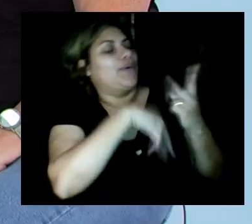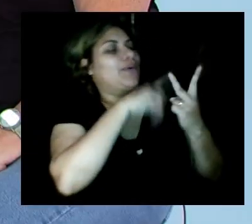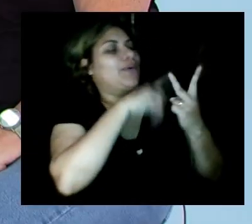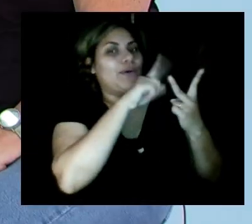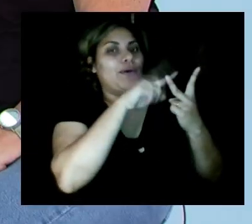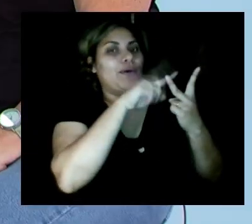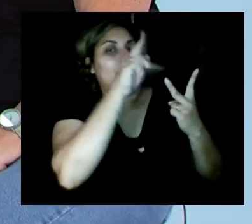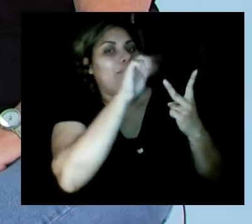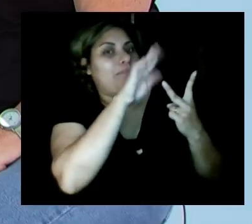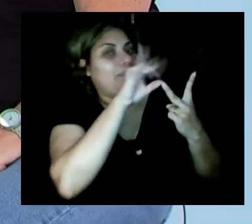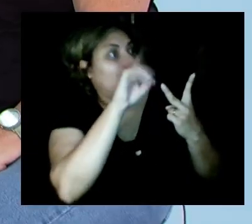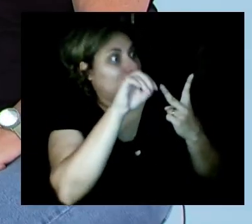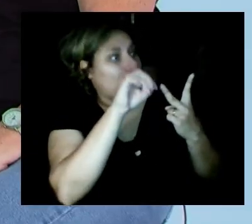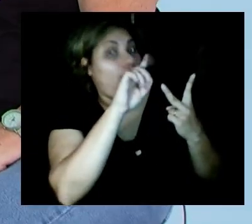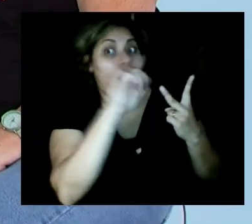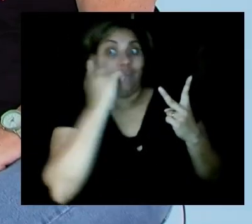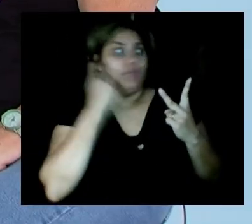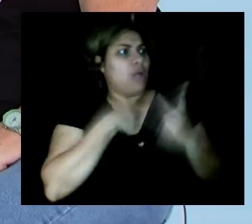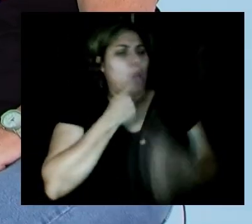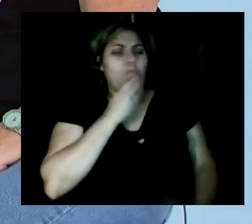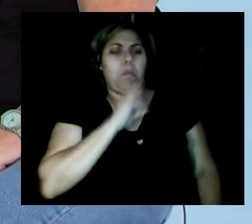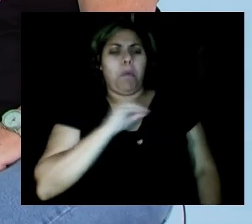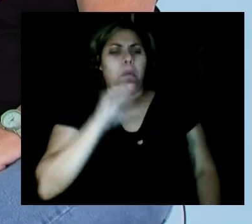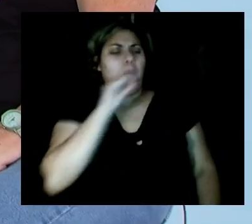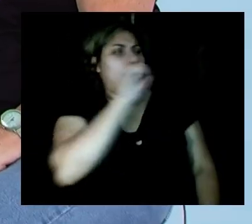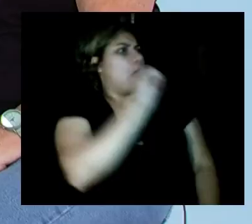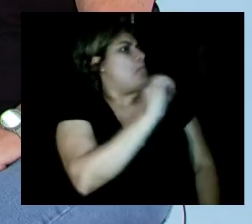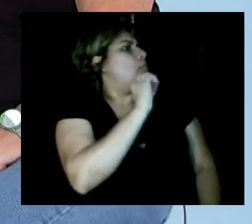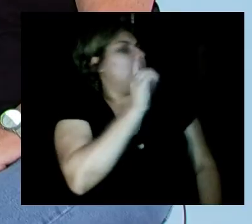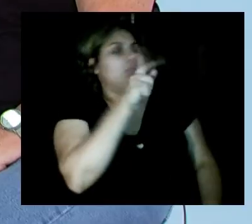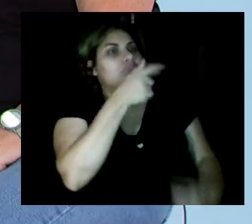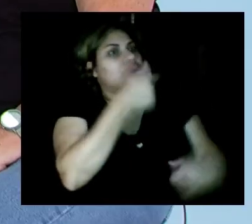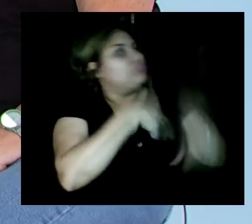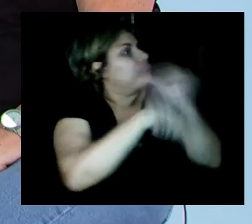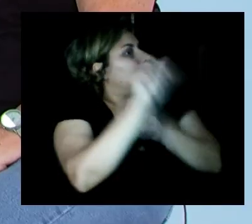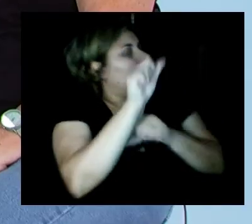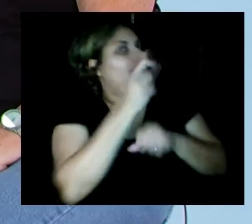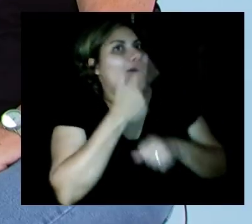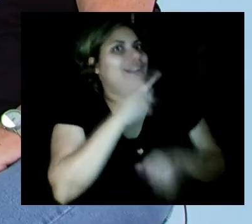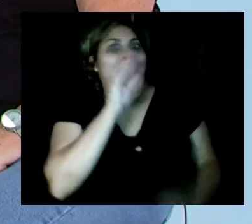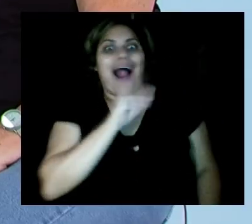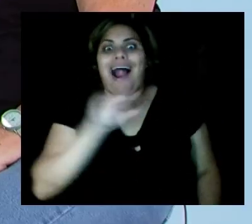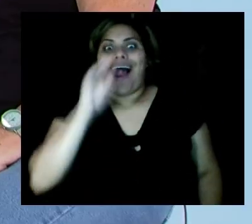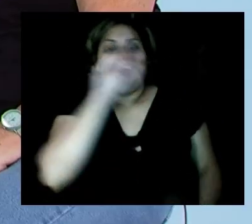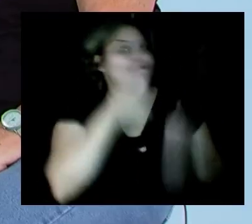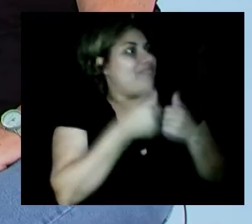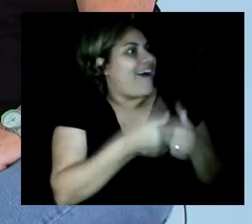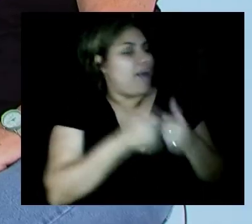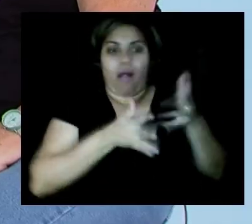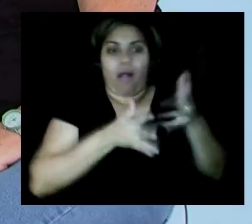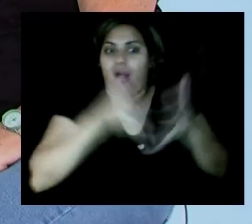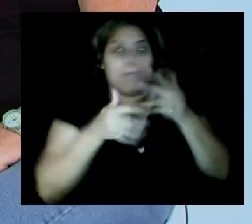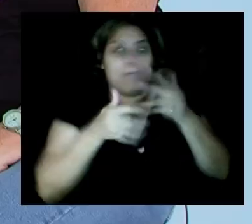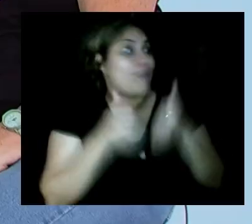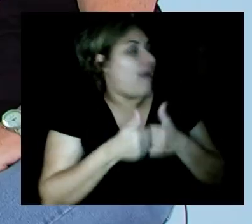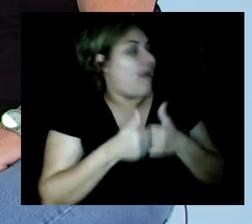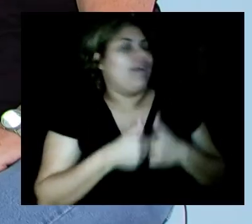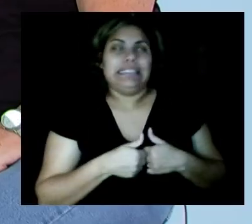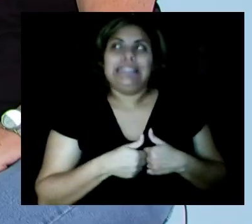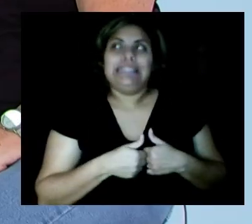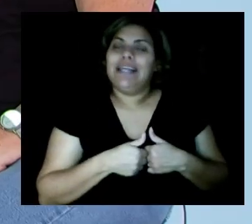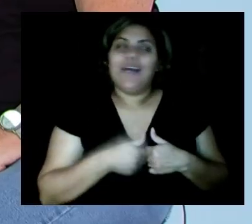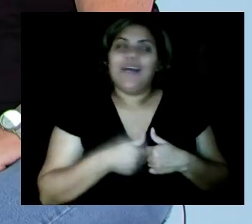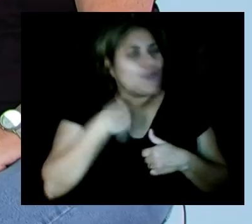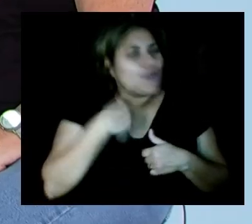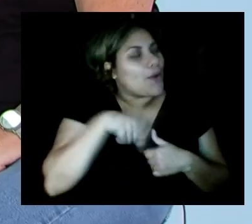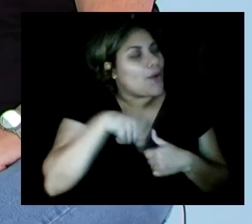super expressivos, né? Então, Sim. isso é muito importante e dá pra gente ver, né? É claro pra gente ver e enxergar